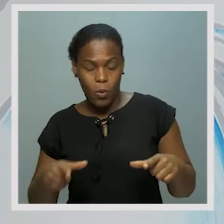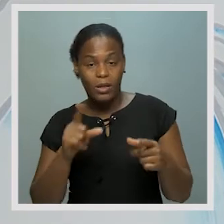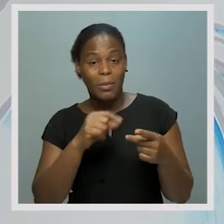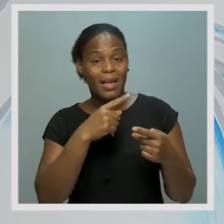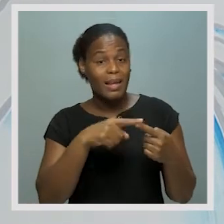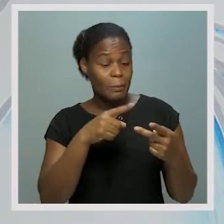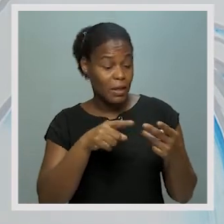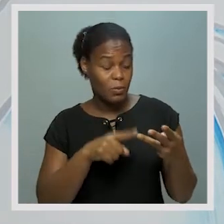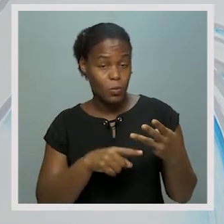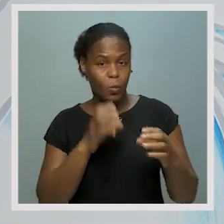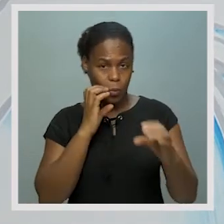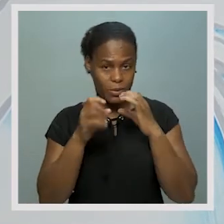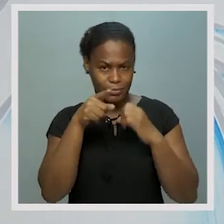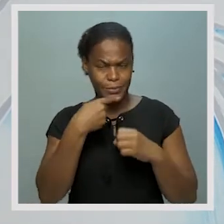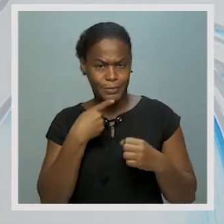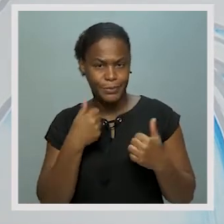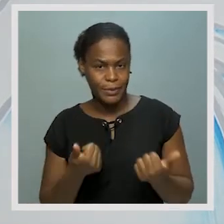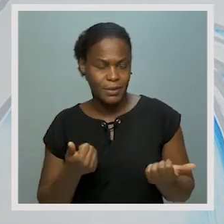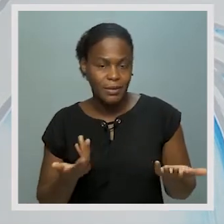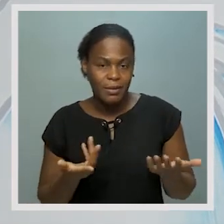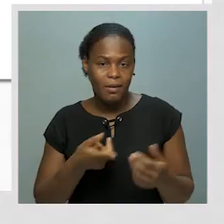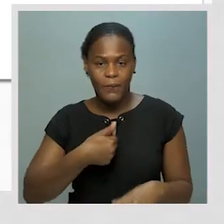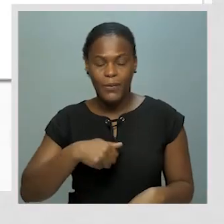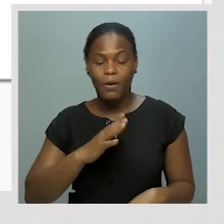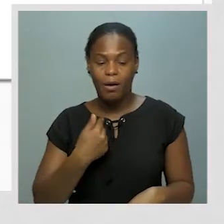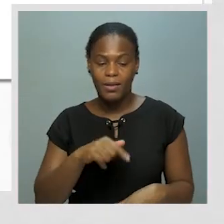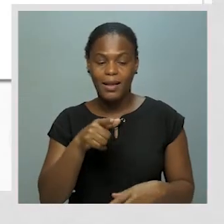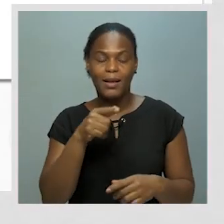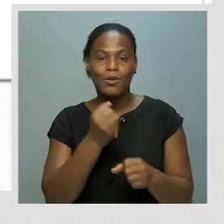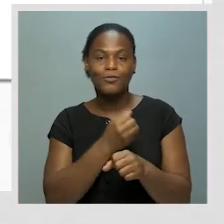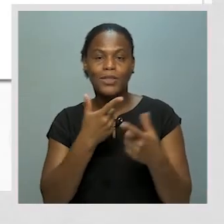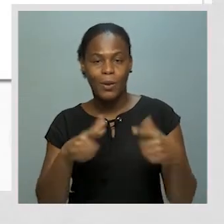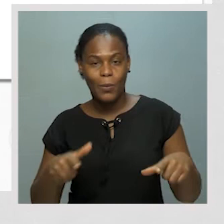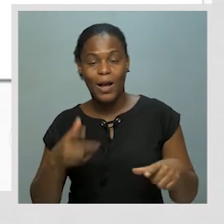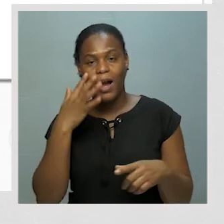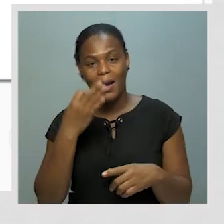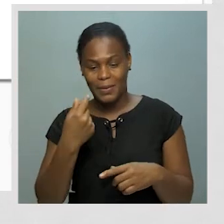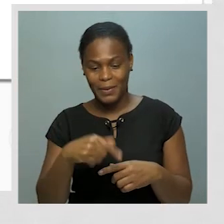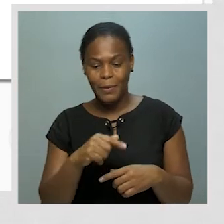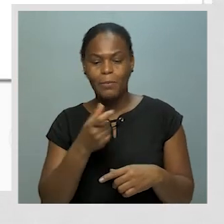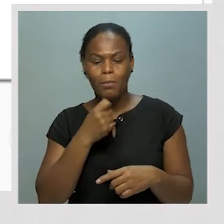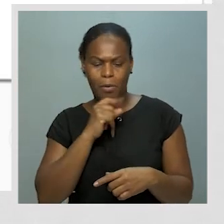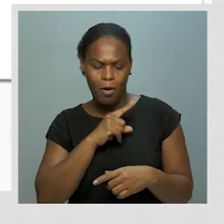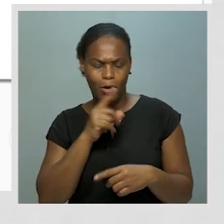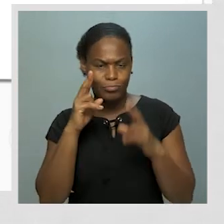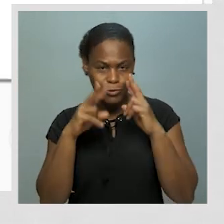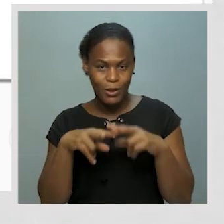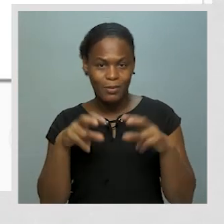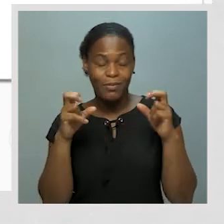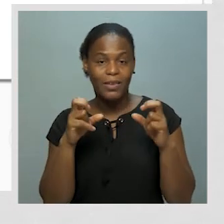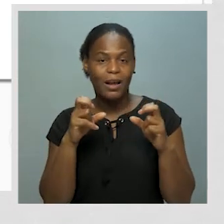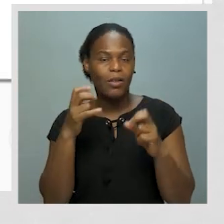os elementos de comunicação. Então, temos que esta função de linguagem ainda podemos